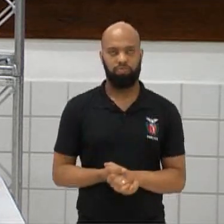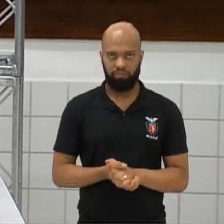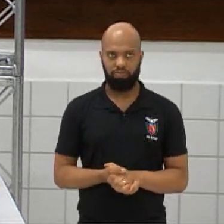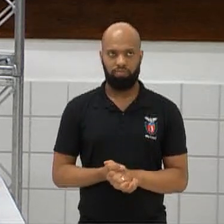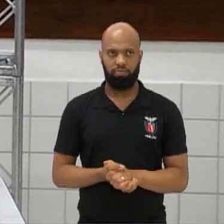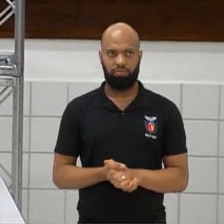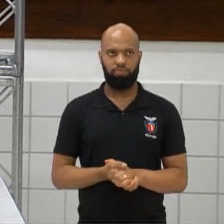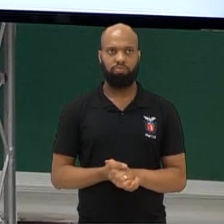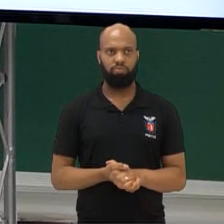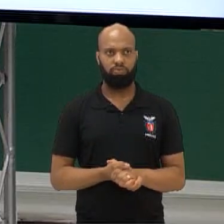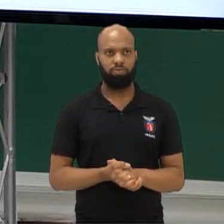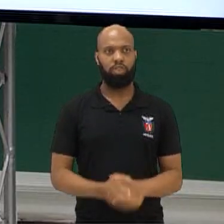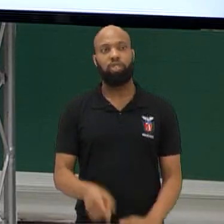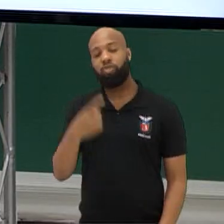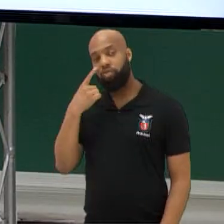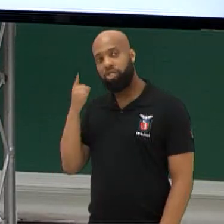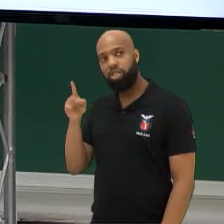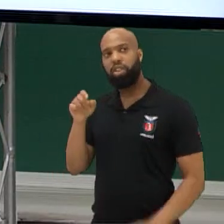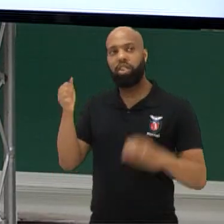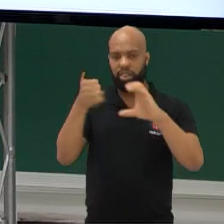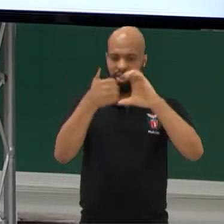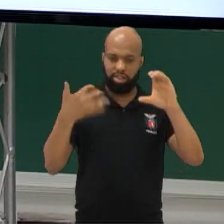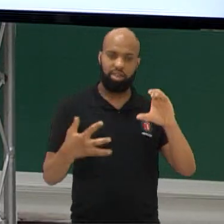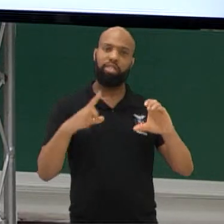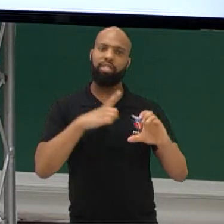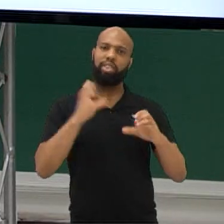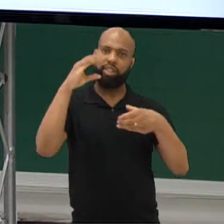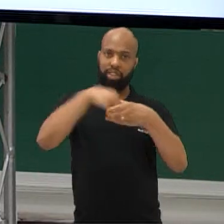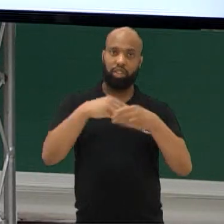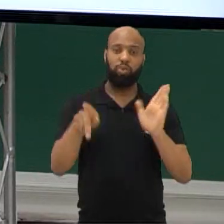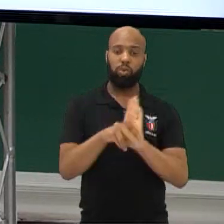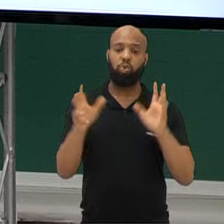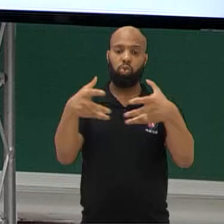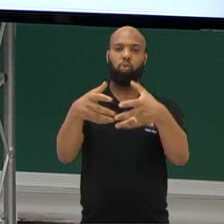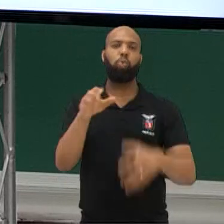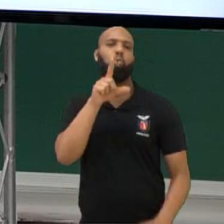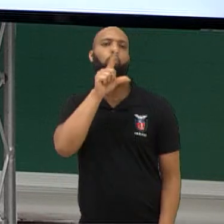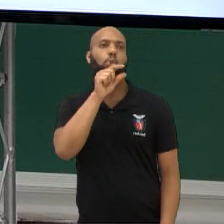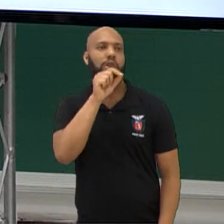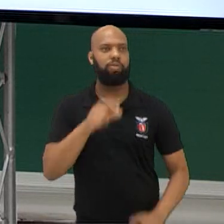Então, essa é a característica que nós vamos ter dentro de aves. Tá?